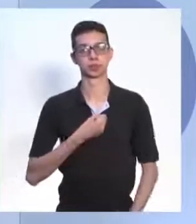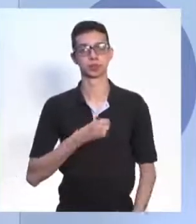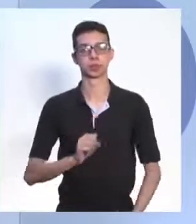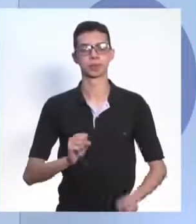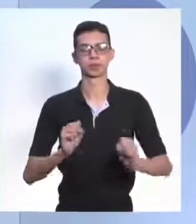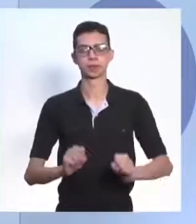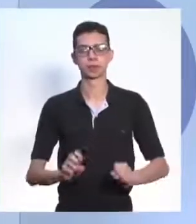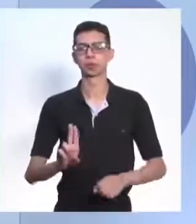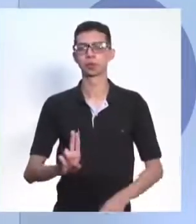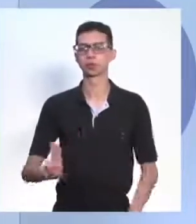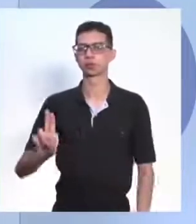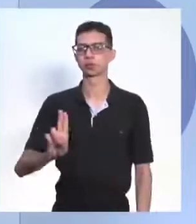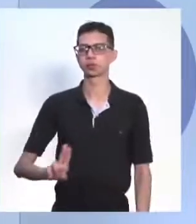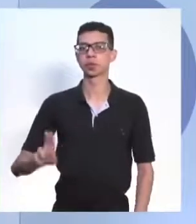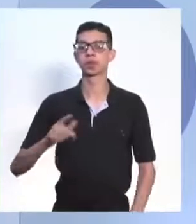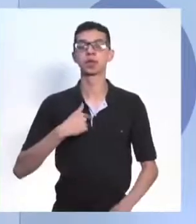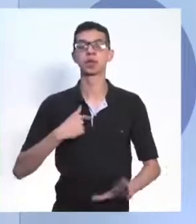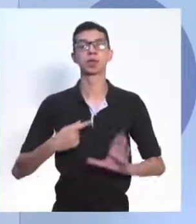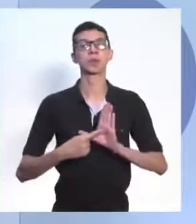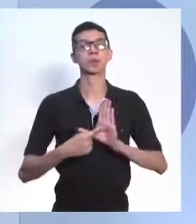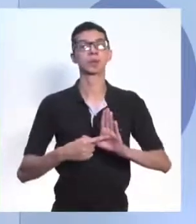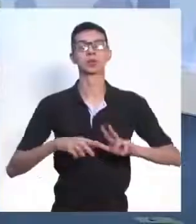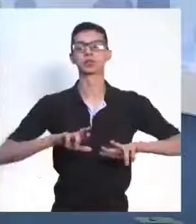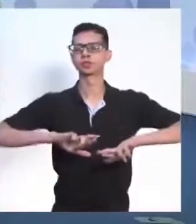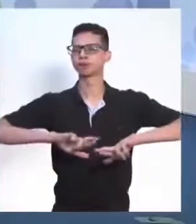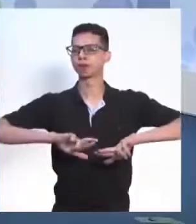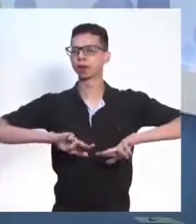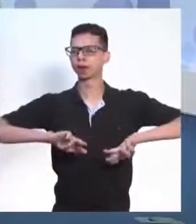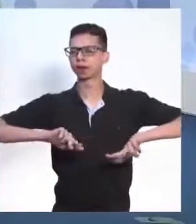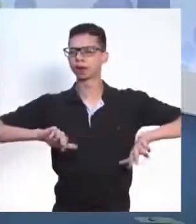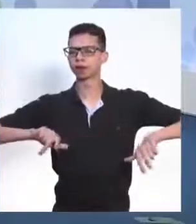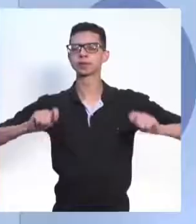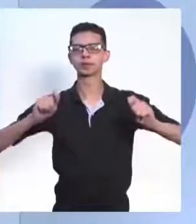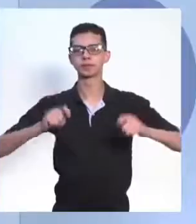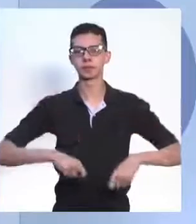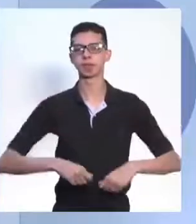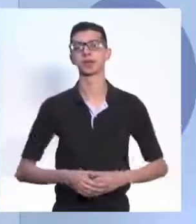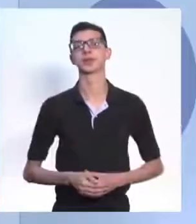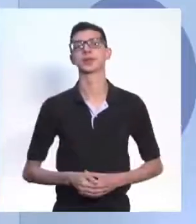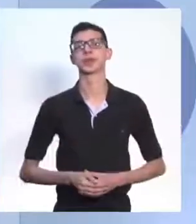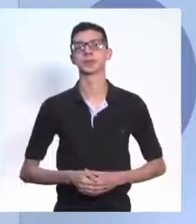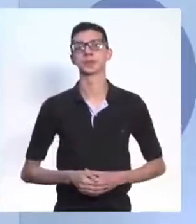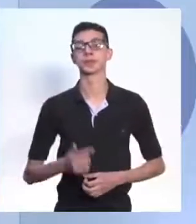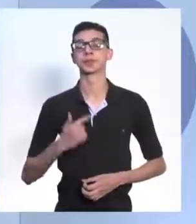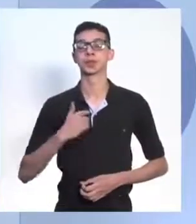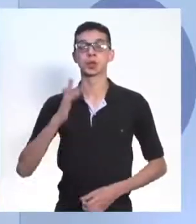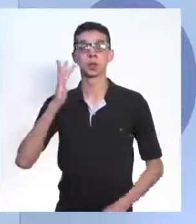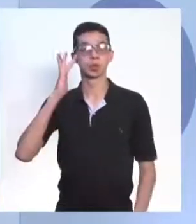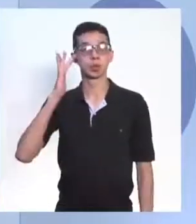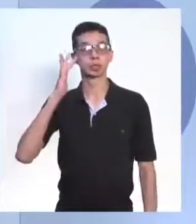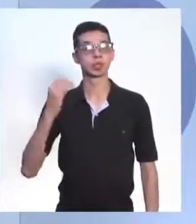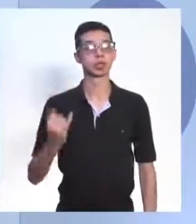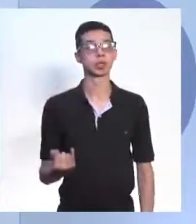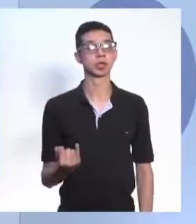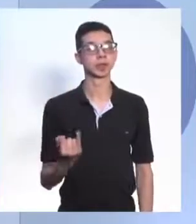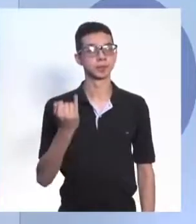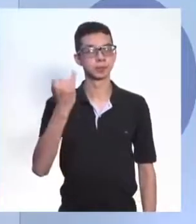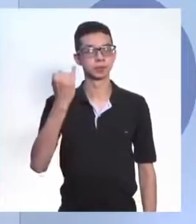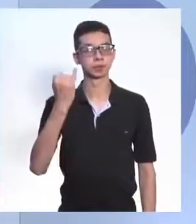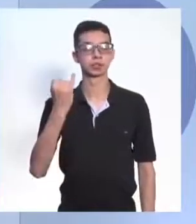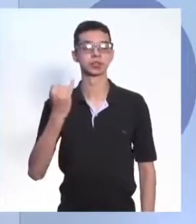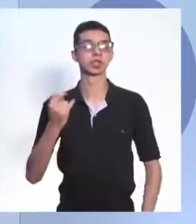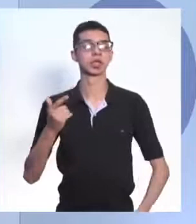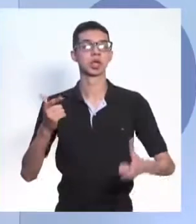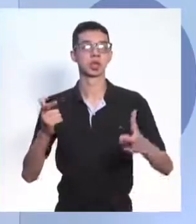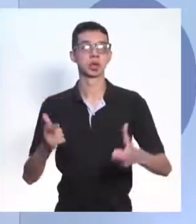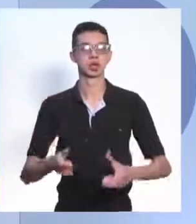representar de N formas diferentes, né, Ale? Acho que essa importância, principalmente, acontece em